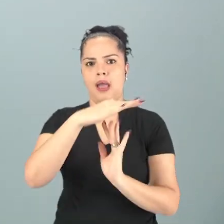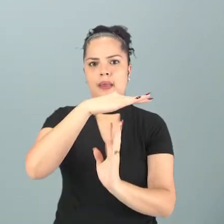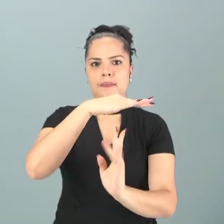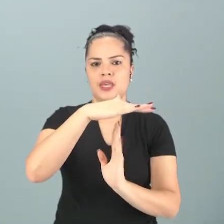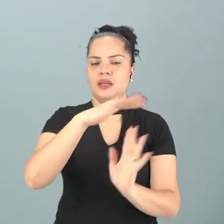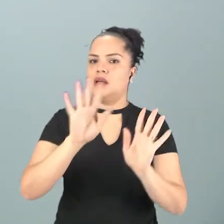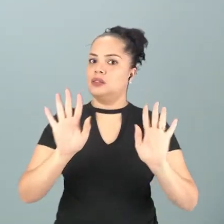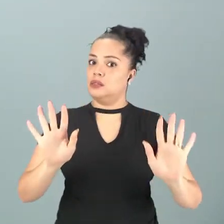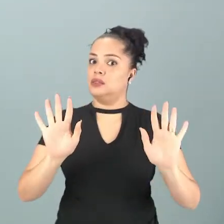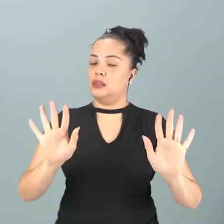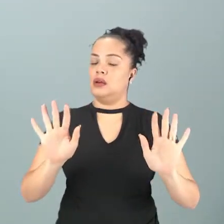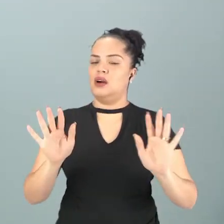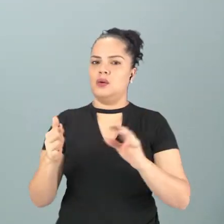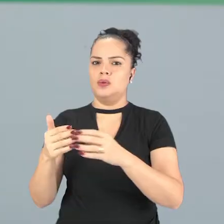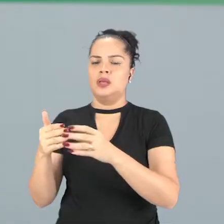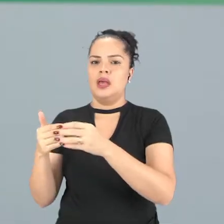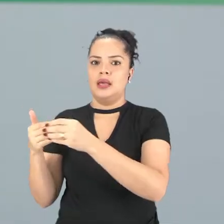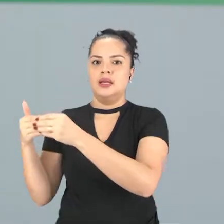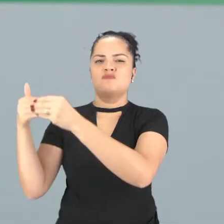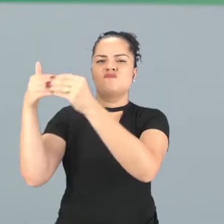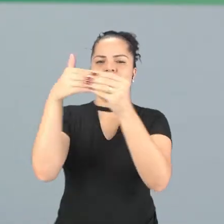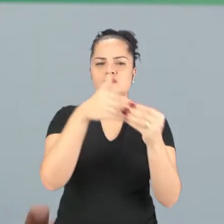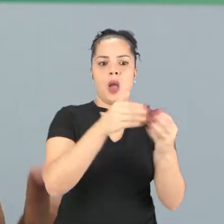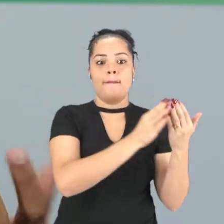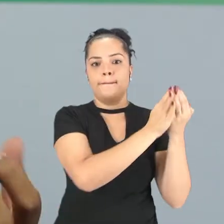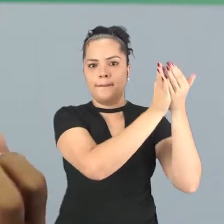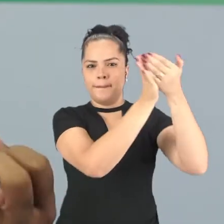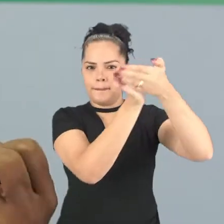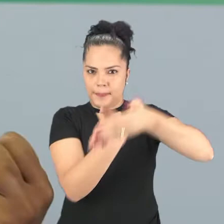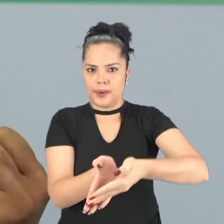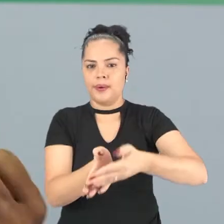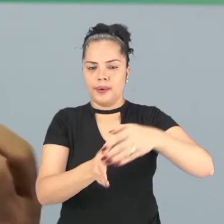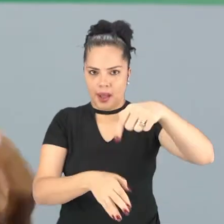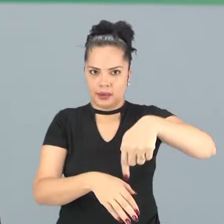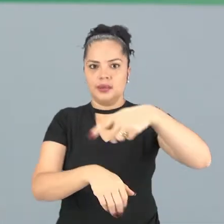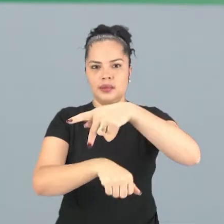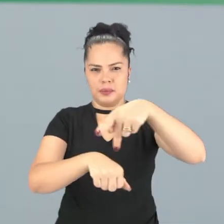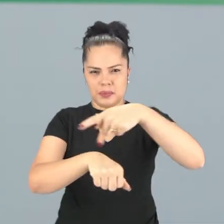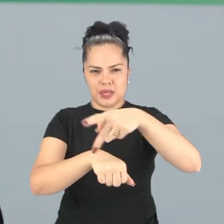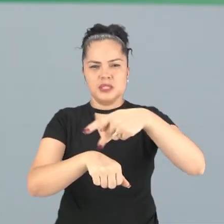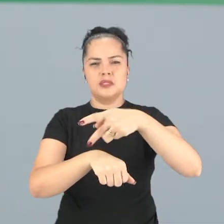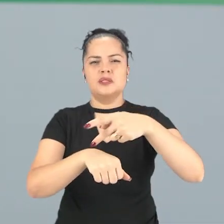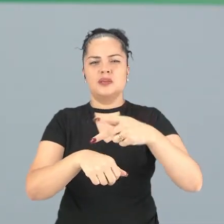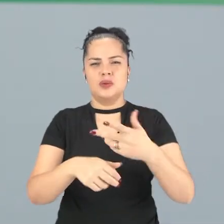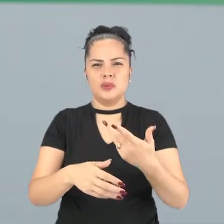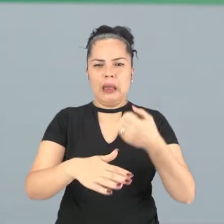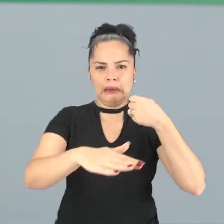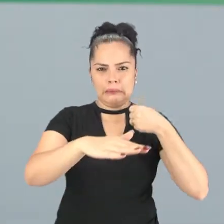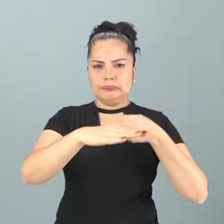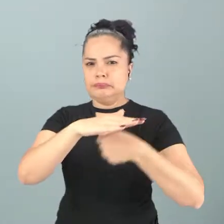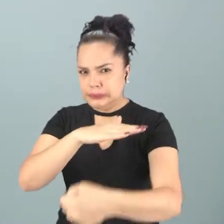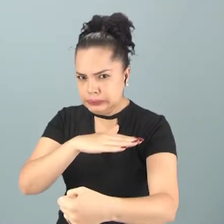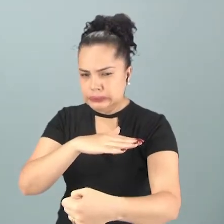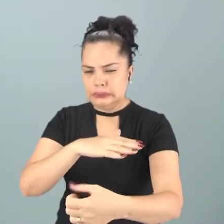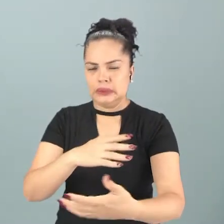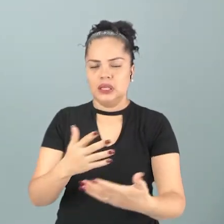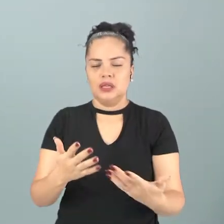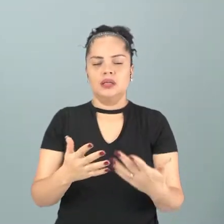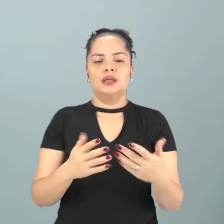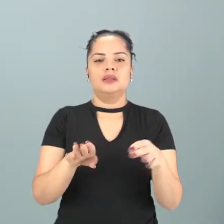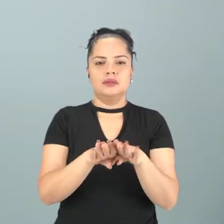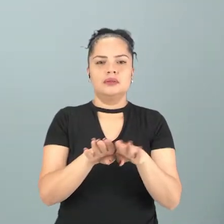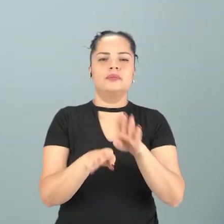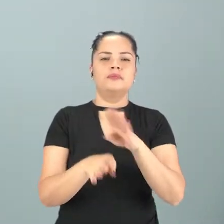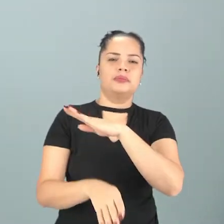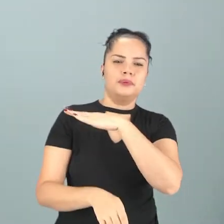aqui. Eles foram trazidos a forças, brutalmente, em formas hostis, e também muitos deles foram